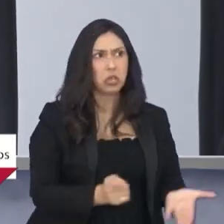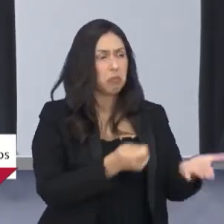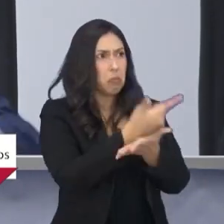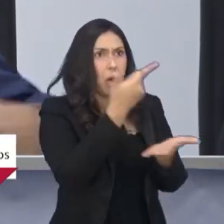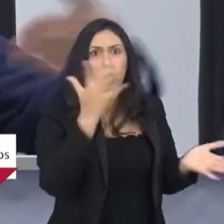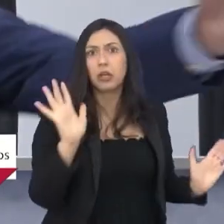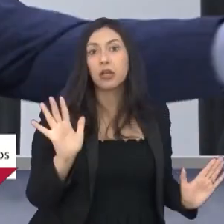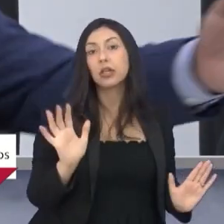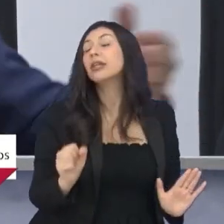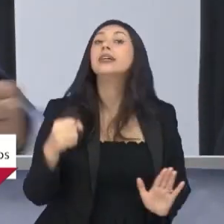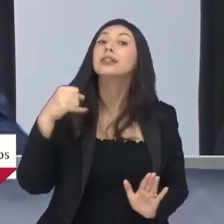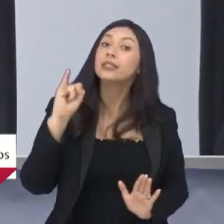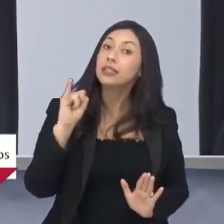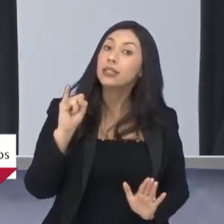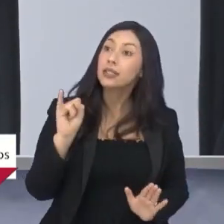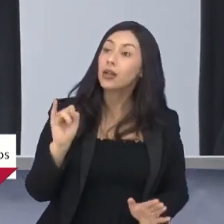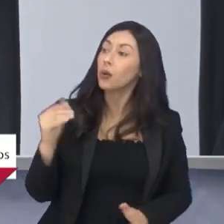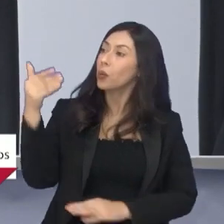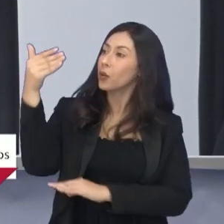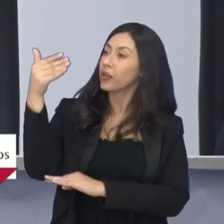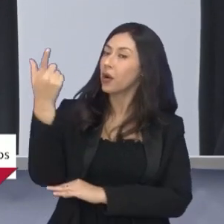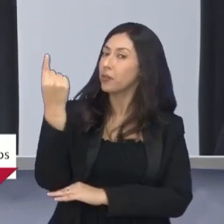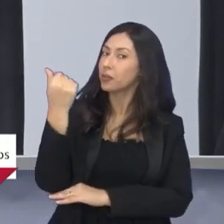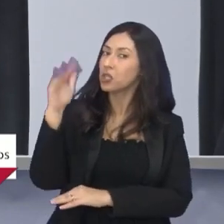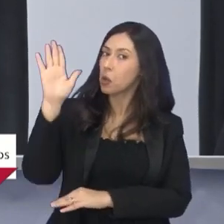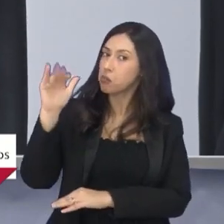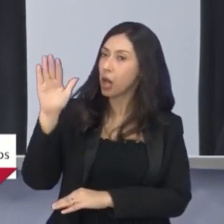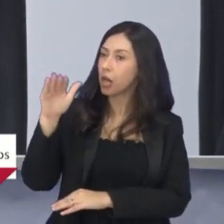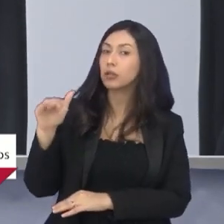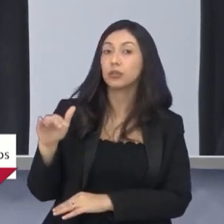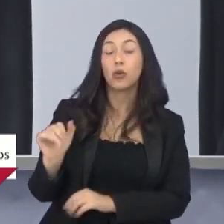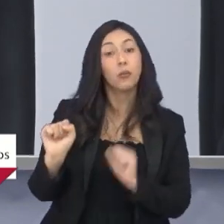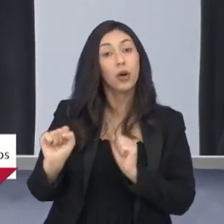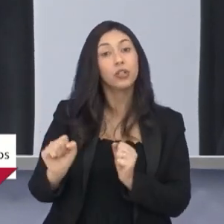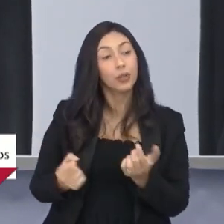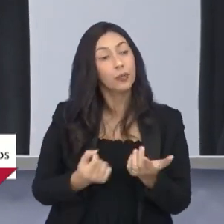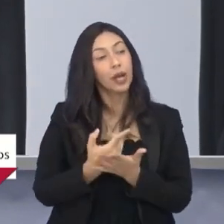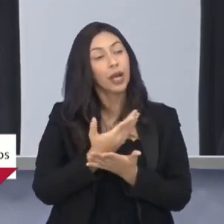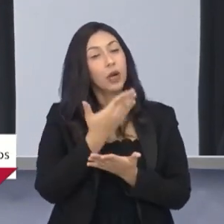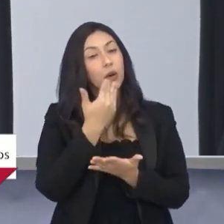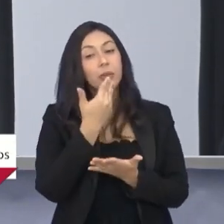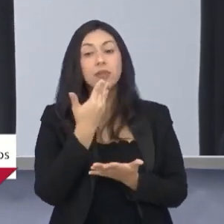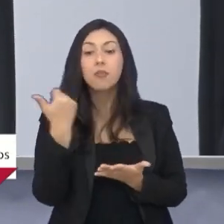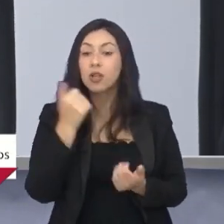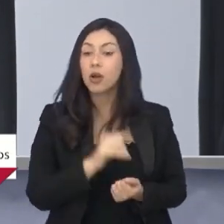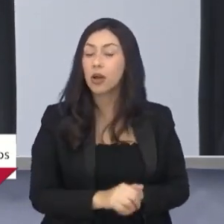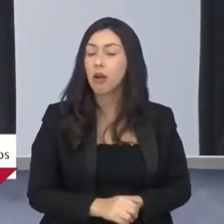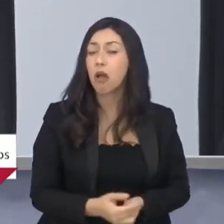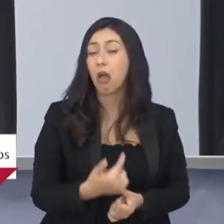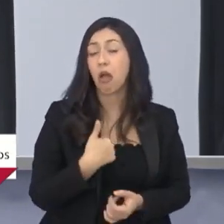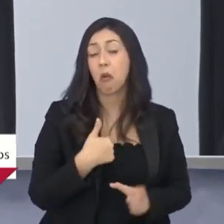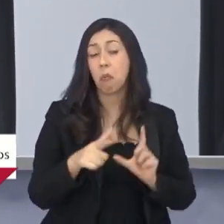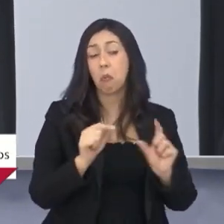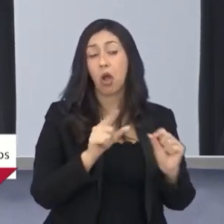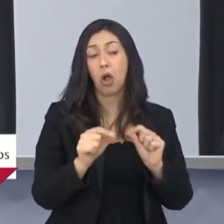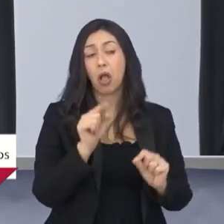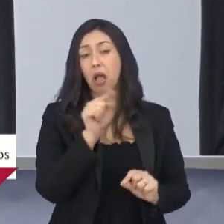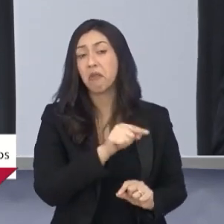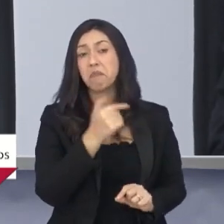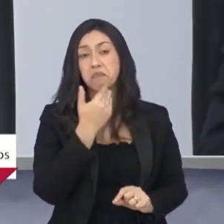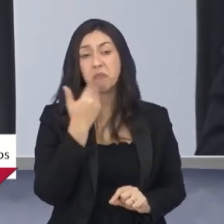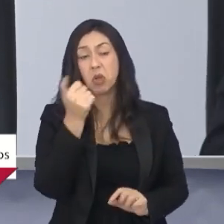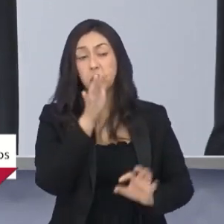no mais barato Você pode comer melhor num restaurante melhor essa é uma uma opção que eu acho que é bastante